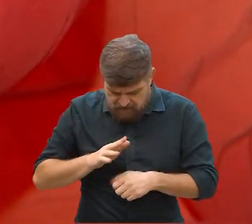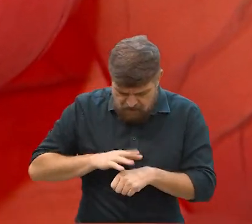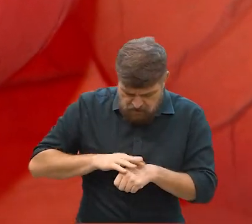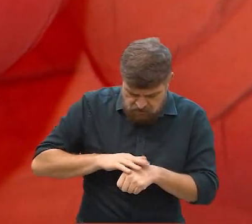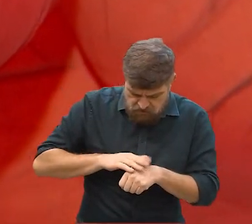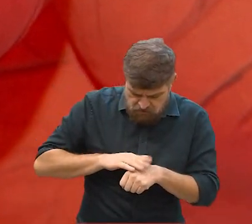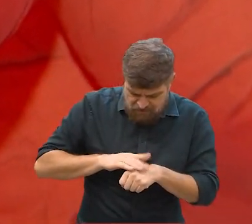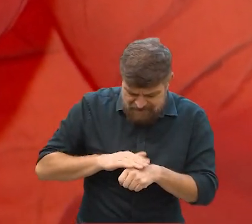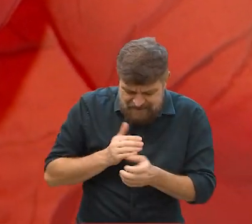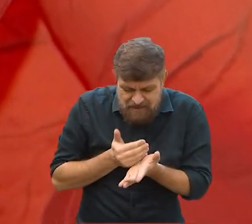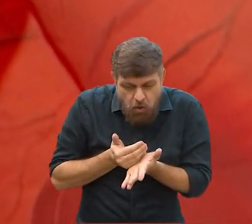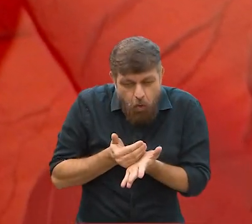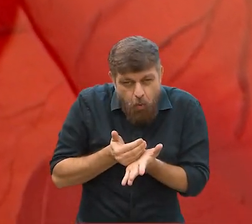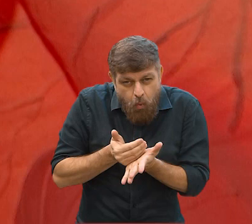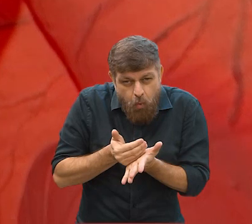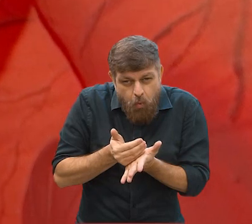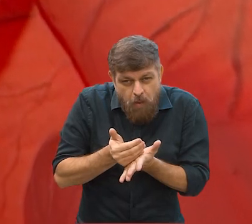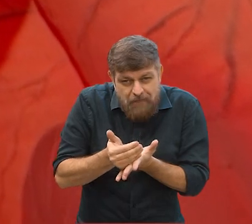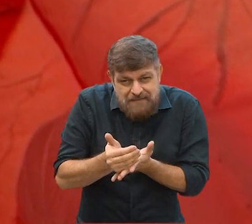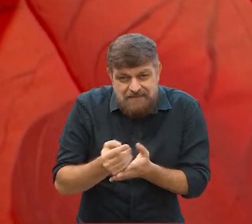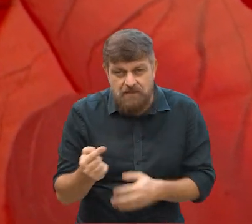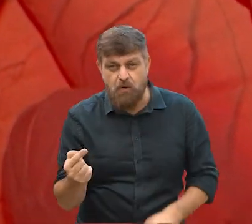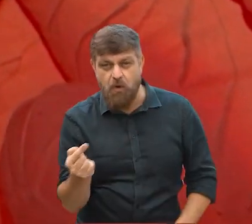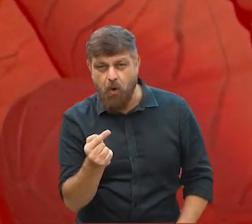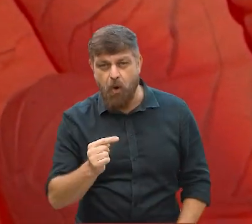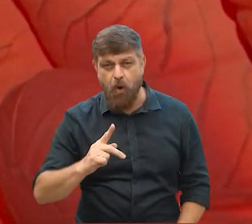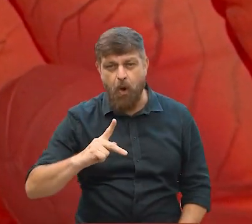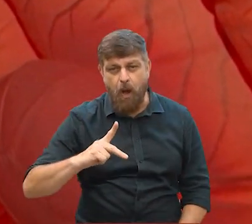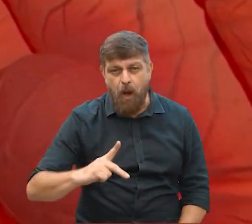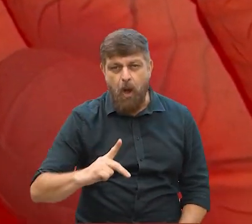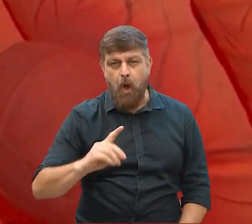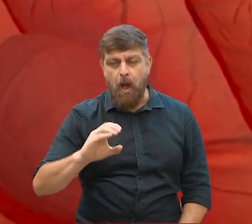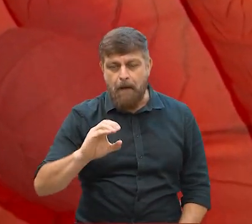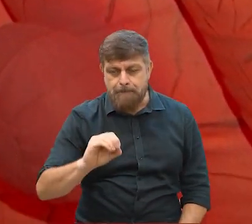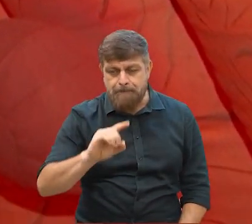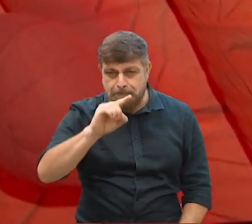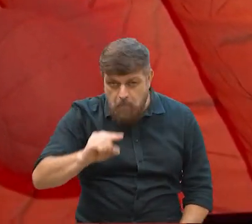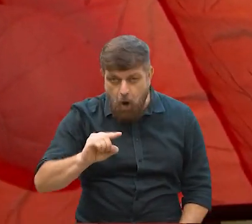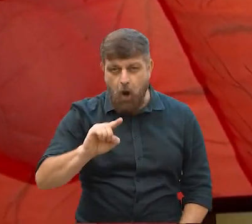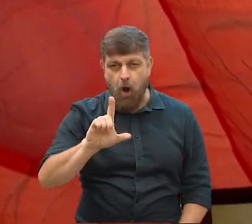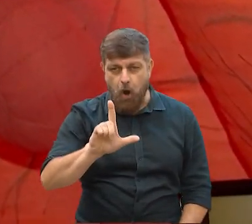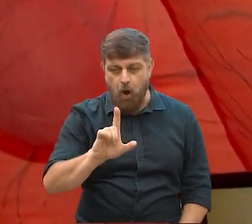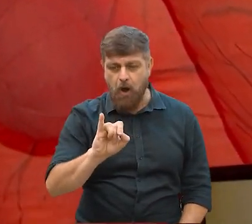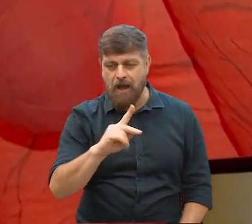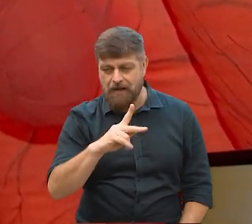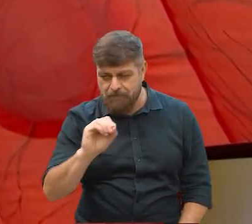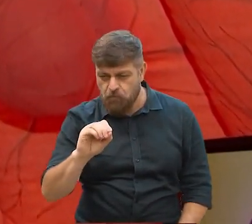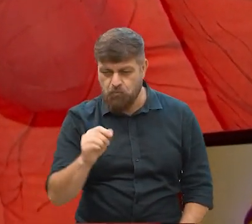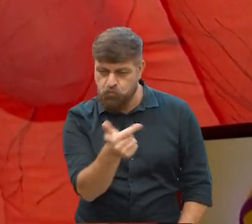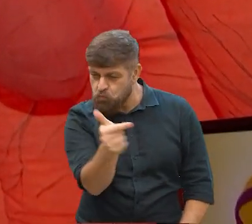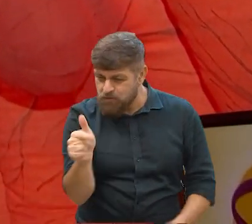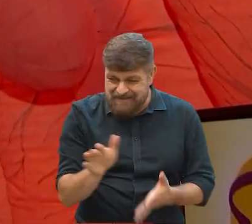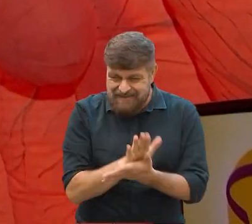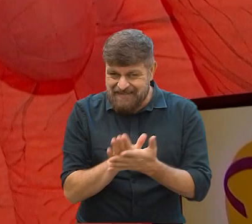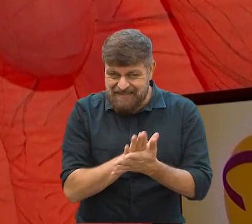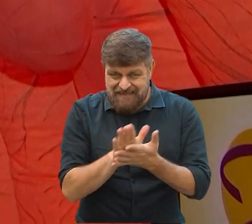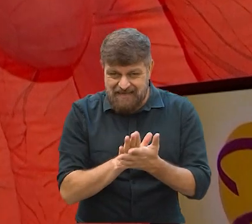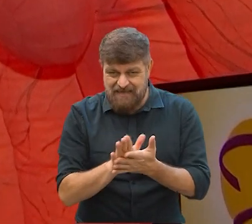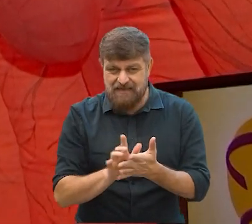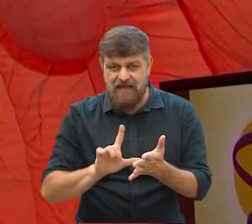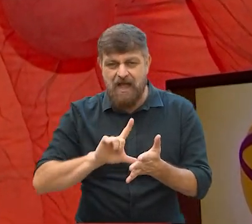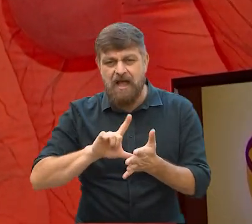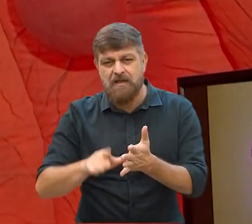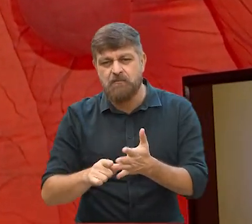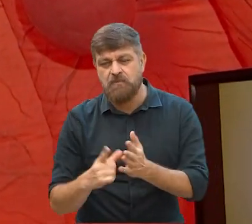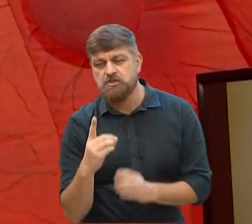doenças benignas ainda, mas que são precursoras do câncer. Mas se não tem nada, nem pólipos benignos, nem nada, ele pode ser repetido